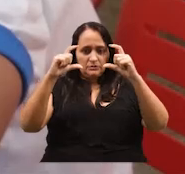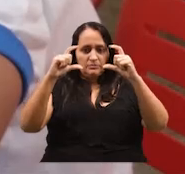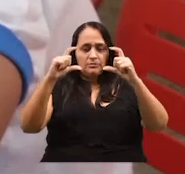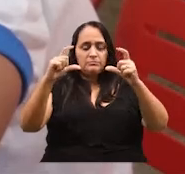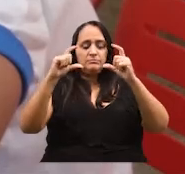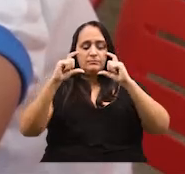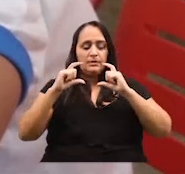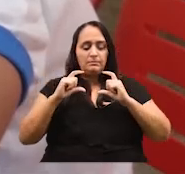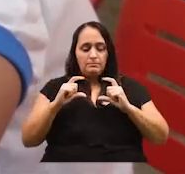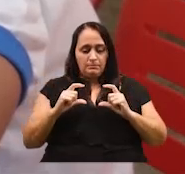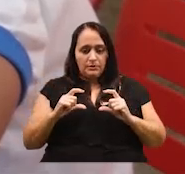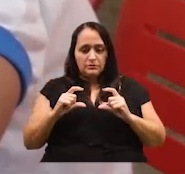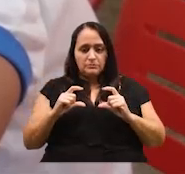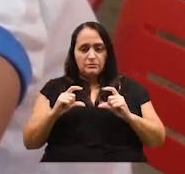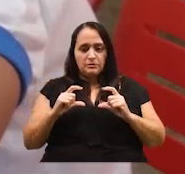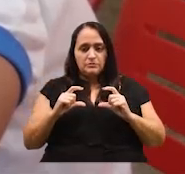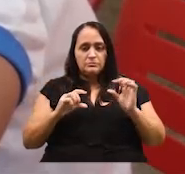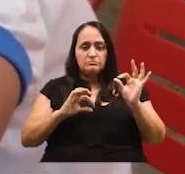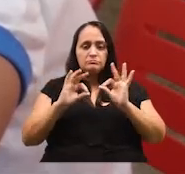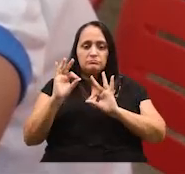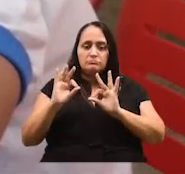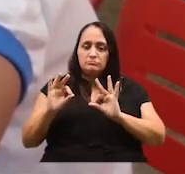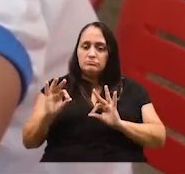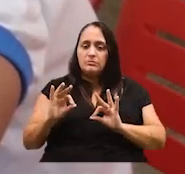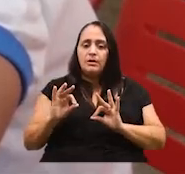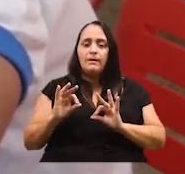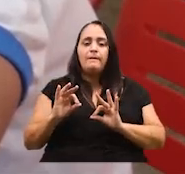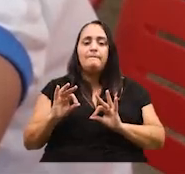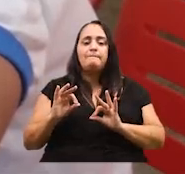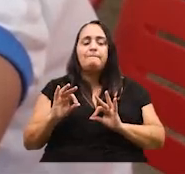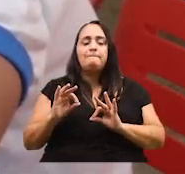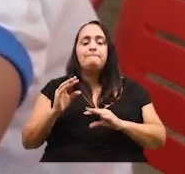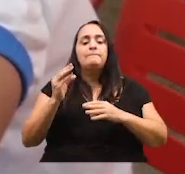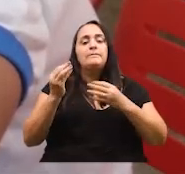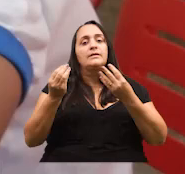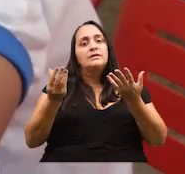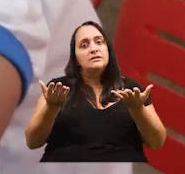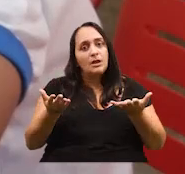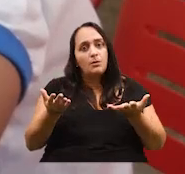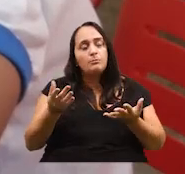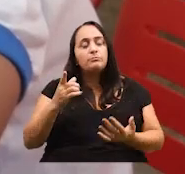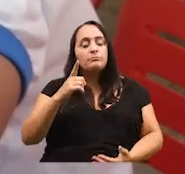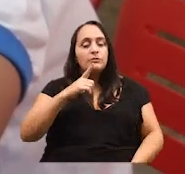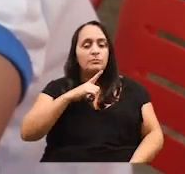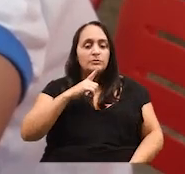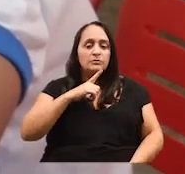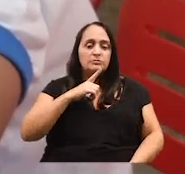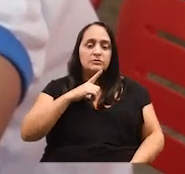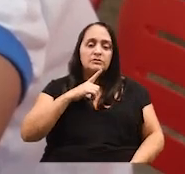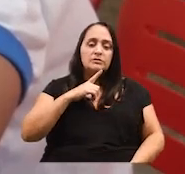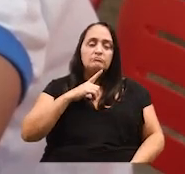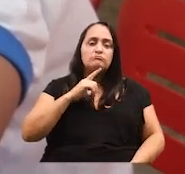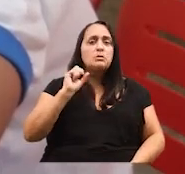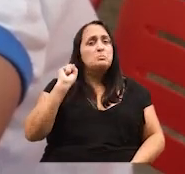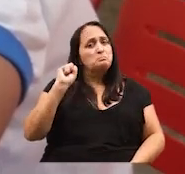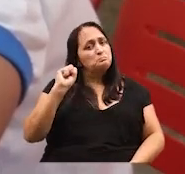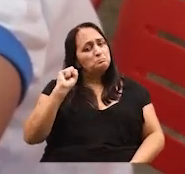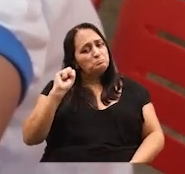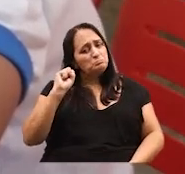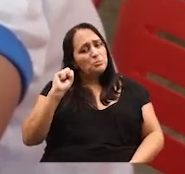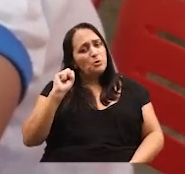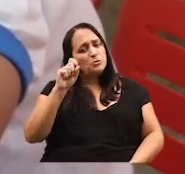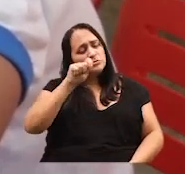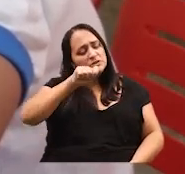ingredientes e a parte de baixo com o modo de preparo. Ou então, como foi no caso da receita aqui de puxa, eu posso